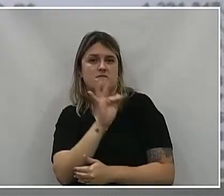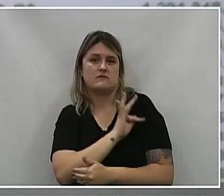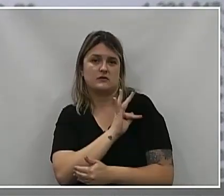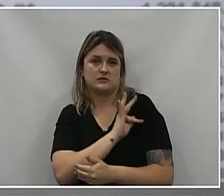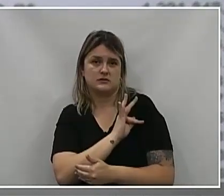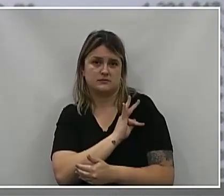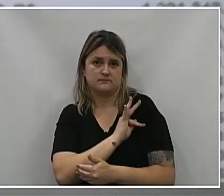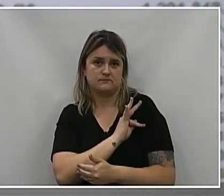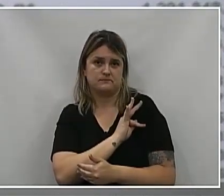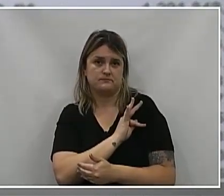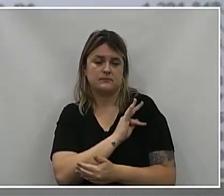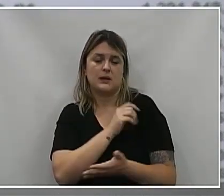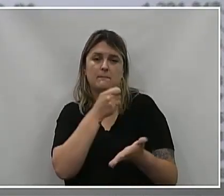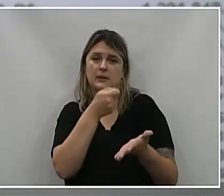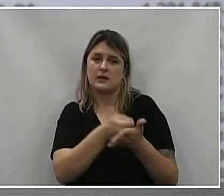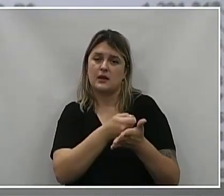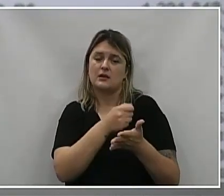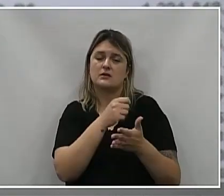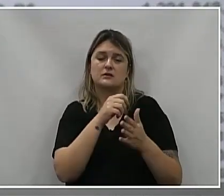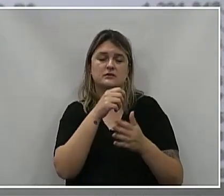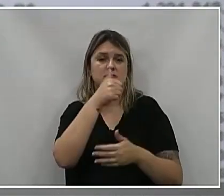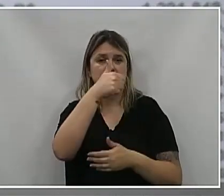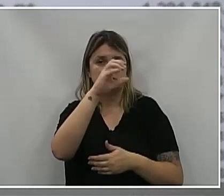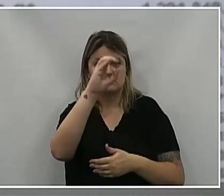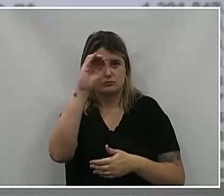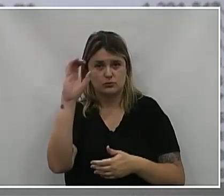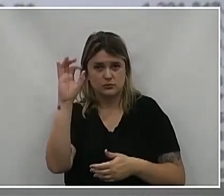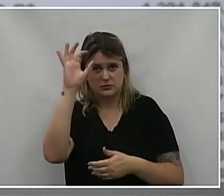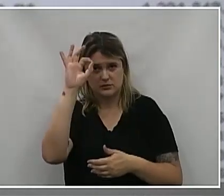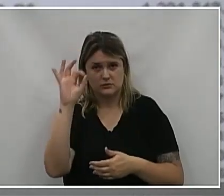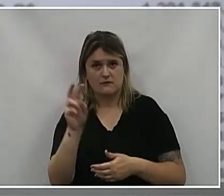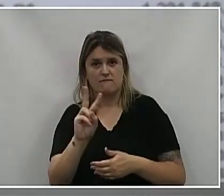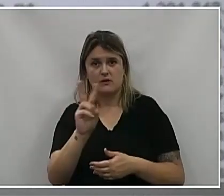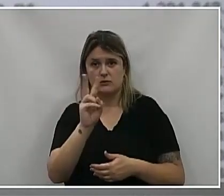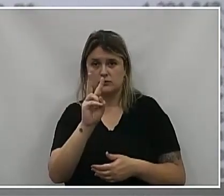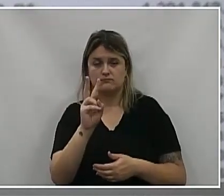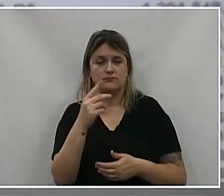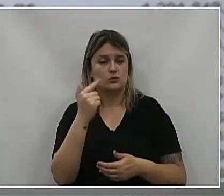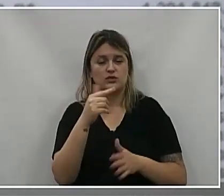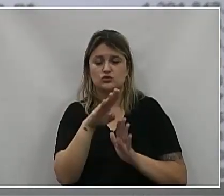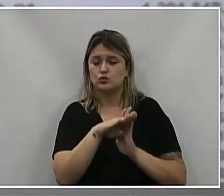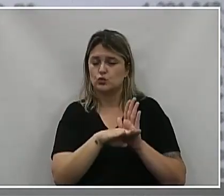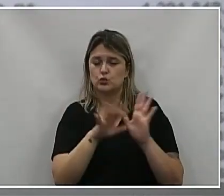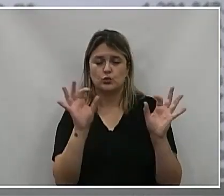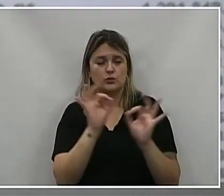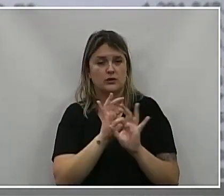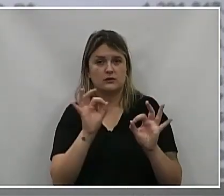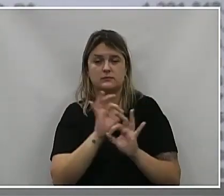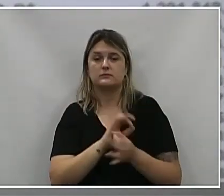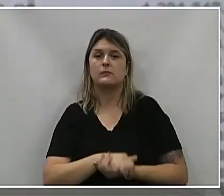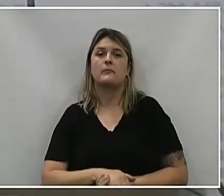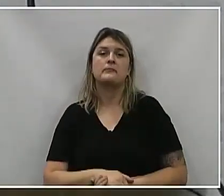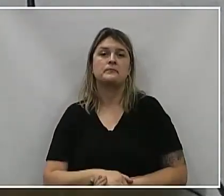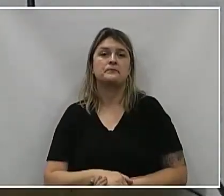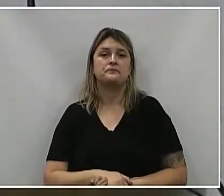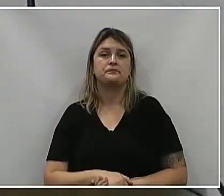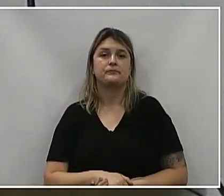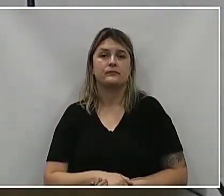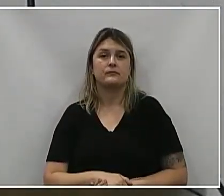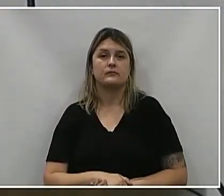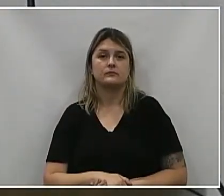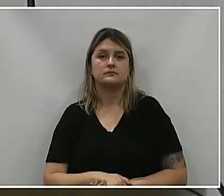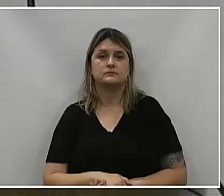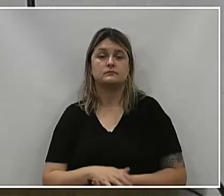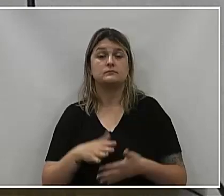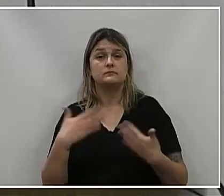quinta fase, então, estaríamos pagando 100% do valor da parcela, sem nenhum fator de redução. E